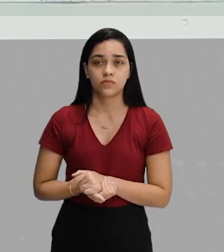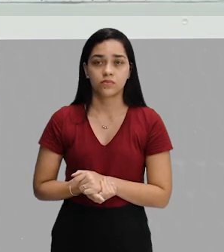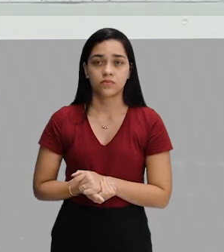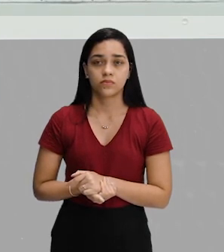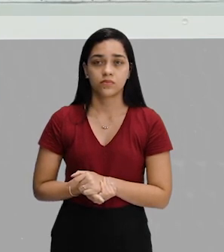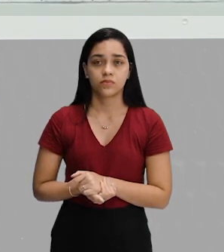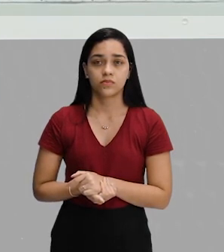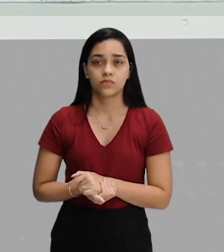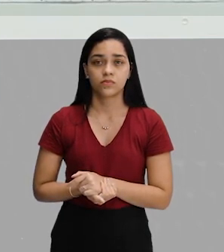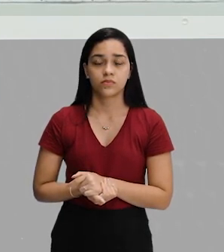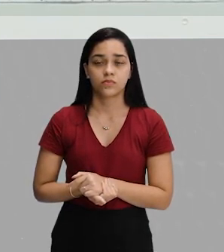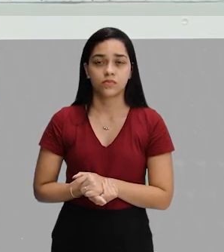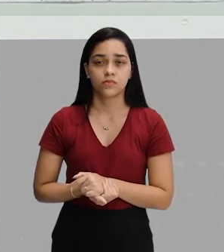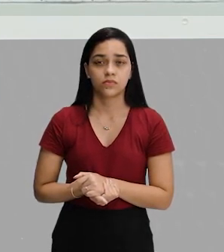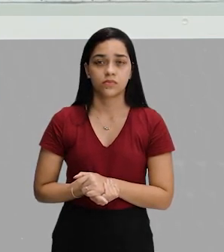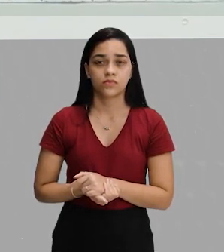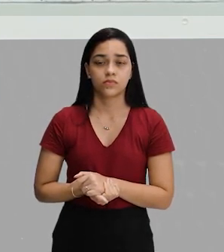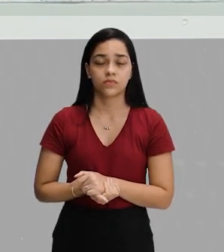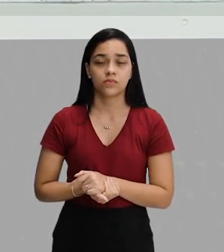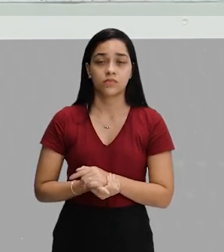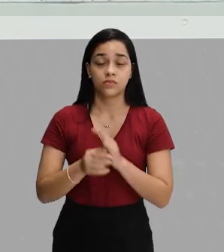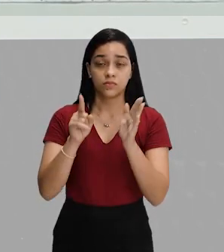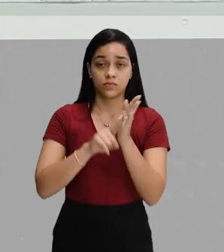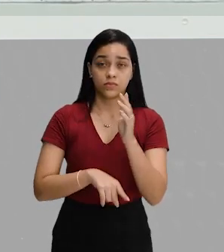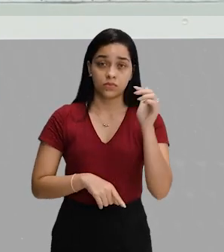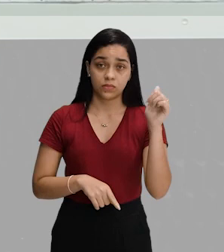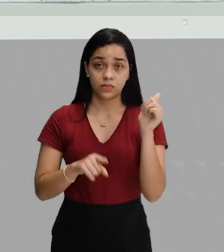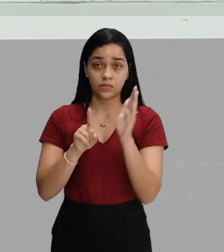você vai colocar aqui, ó, coeficiente A menos 1.